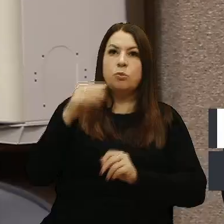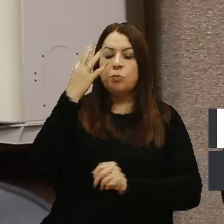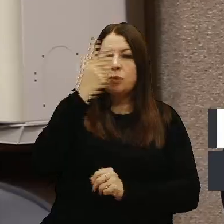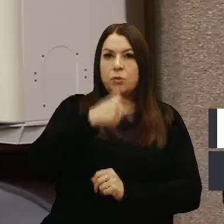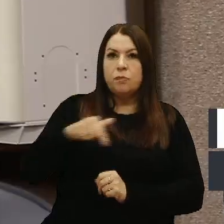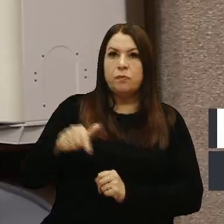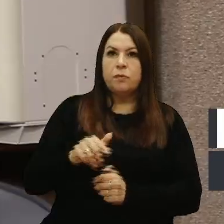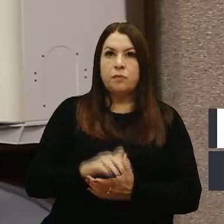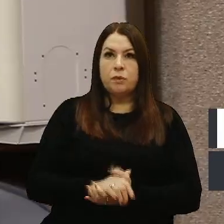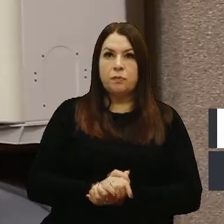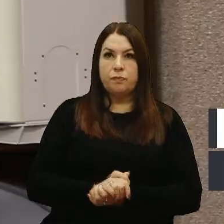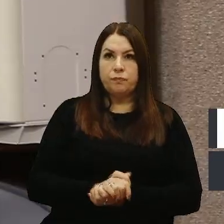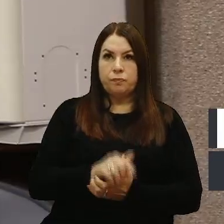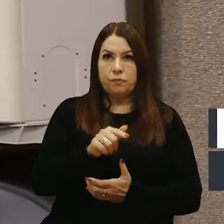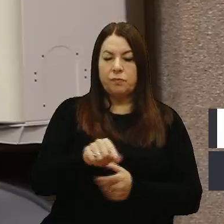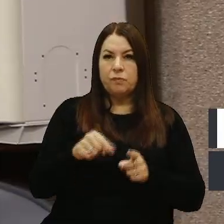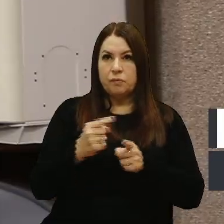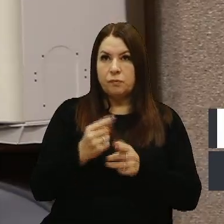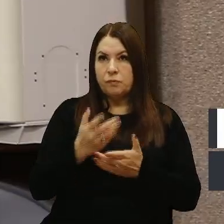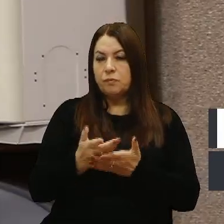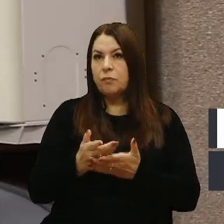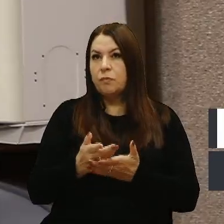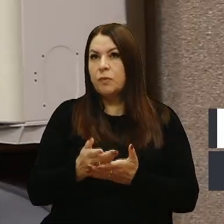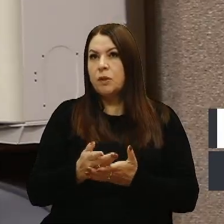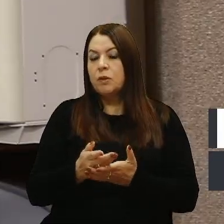a Rota do Sol ela vai ficar toda